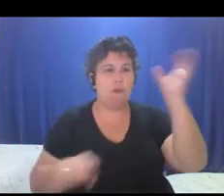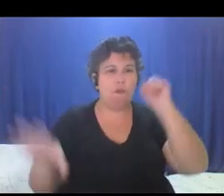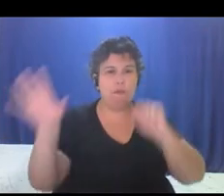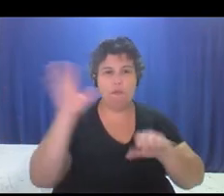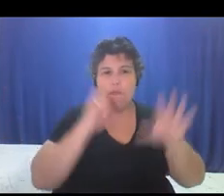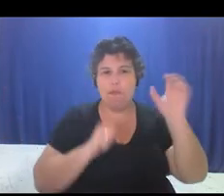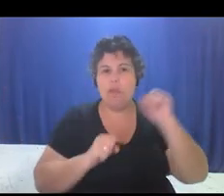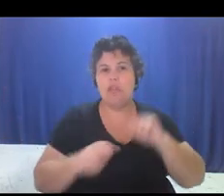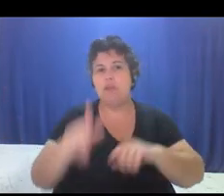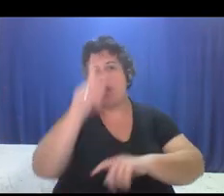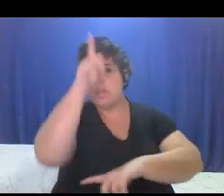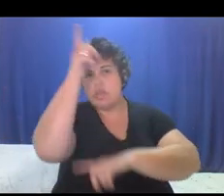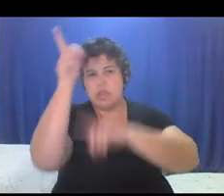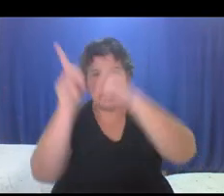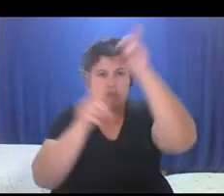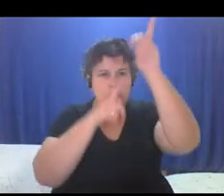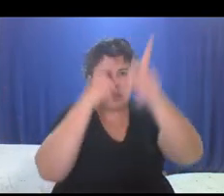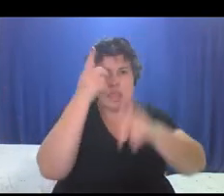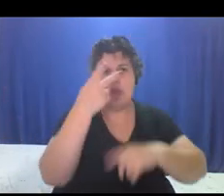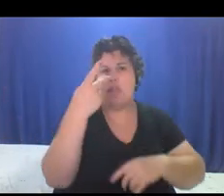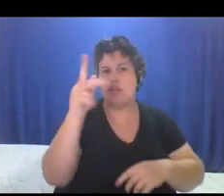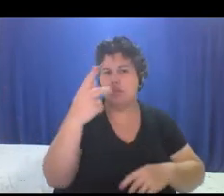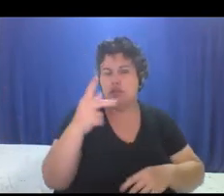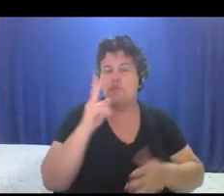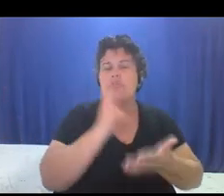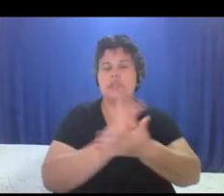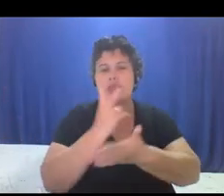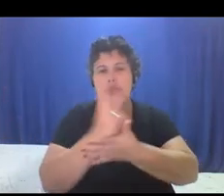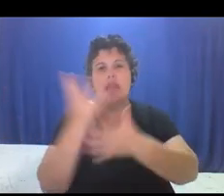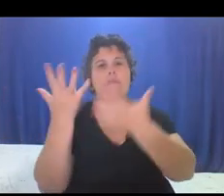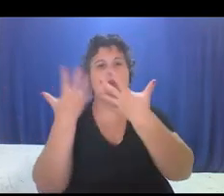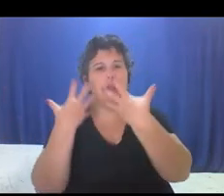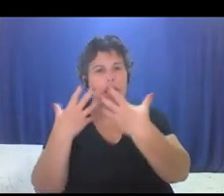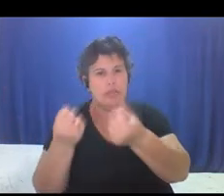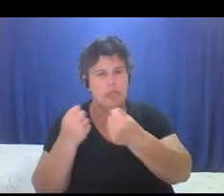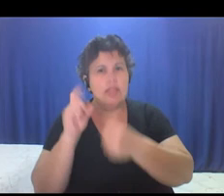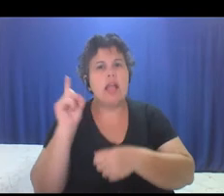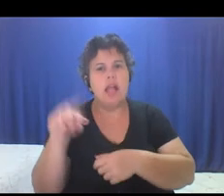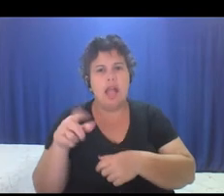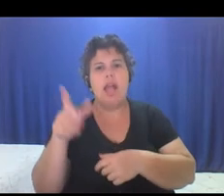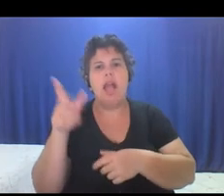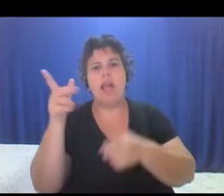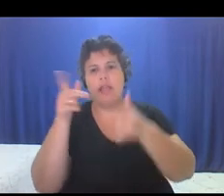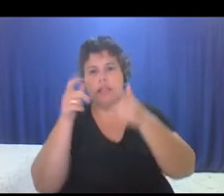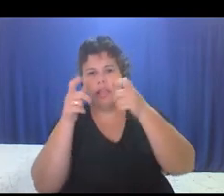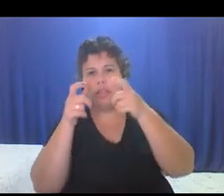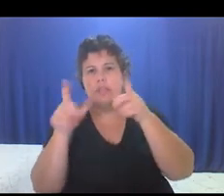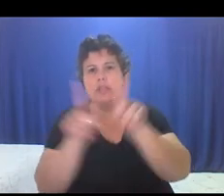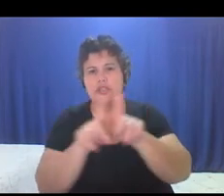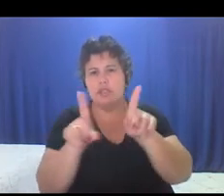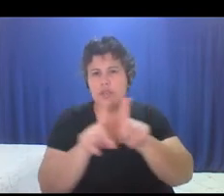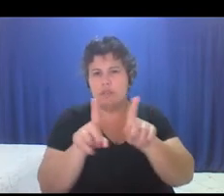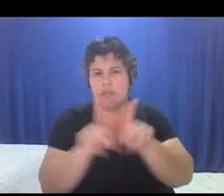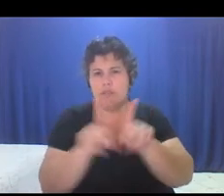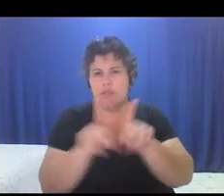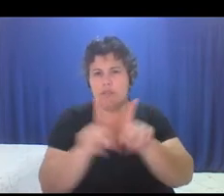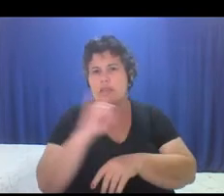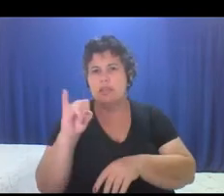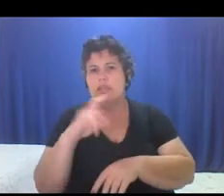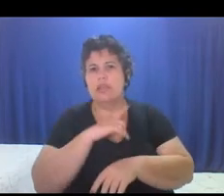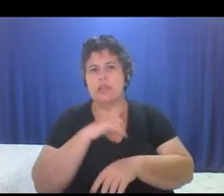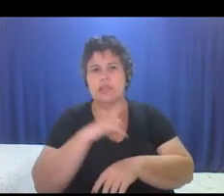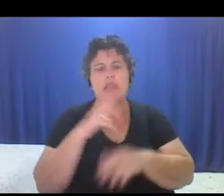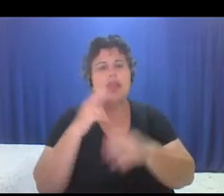posta em pauta, sabe? Então acho que isso é muito interessante também, né? Quando você tem ali, óbvio